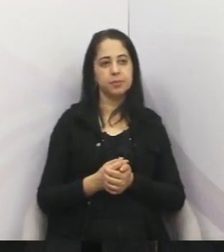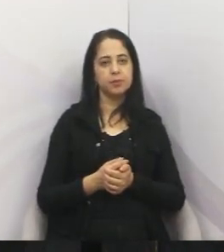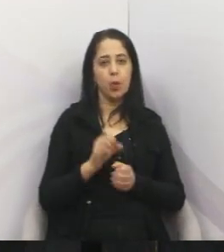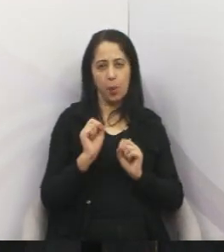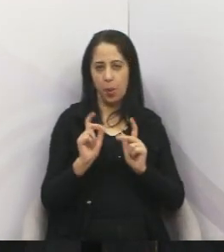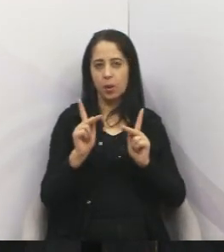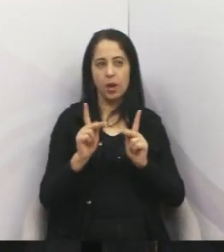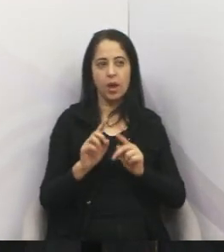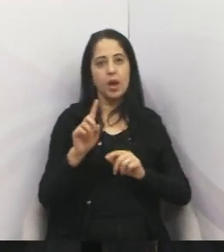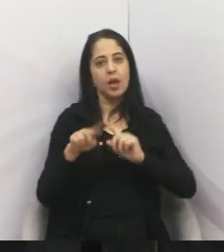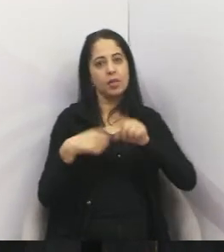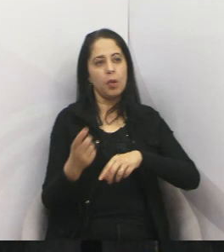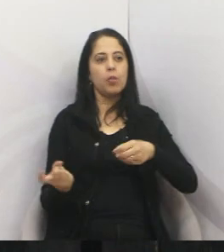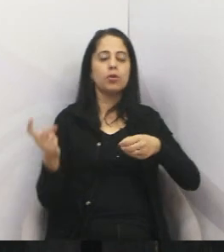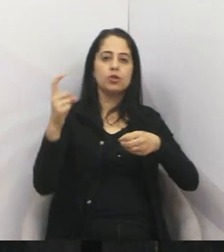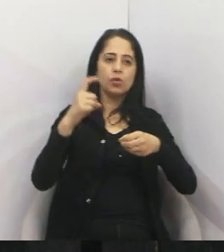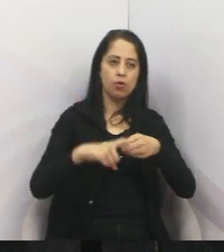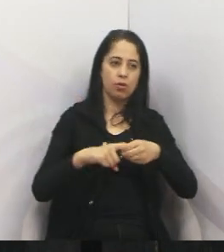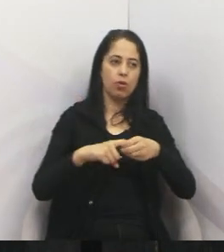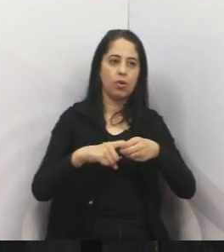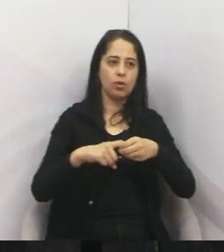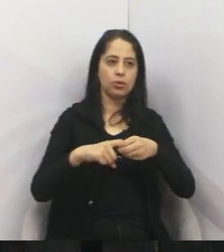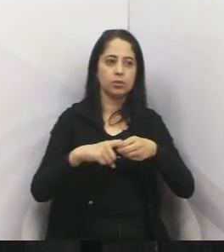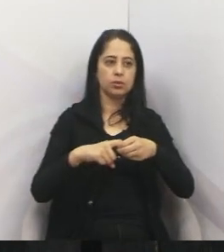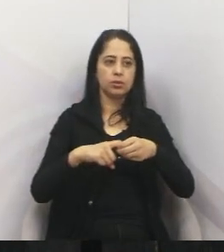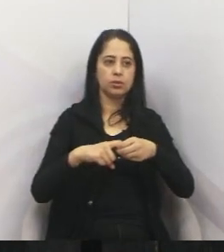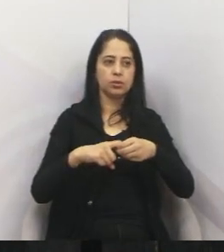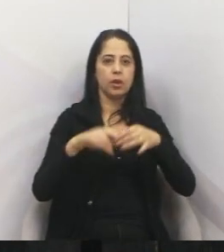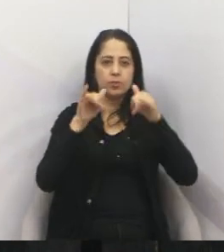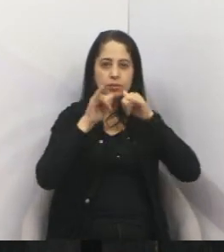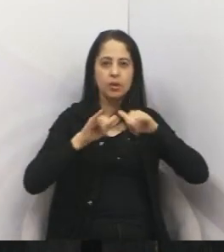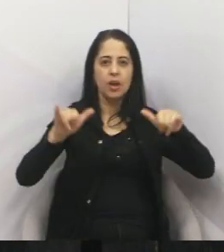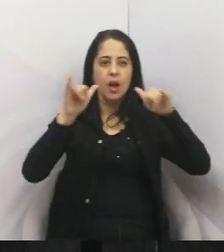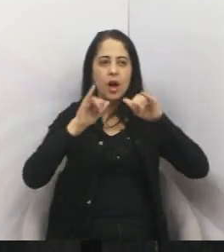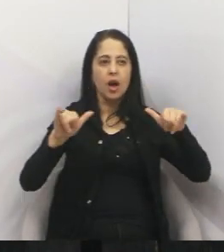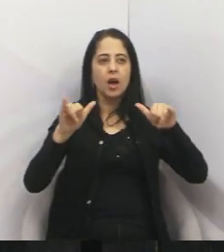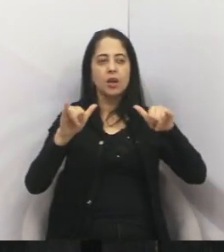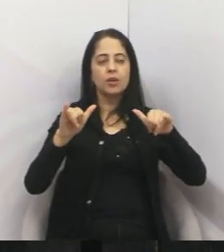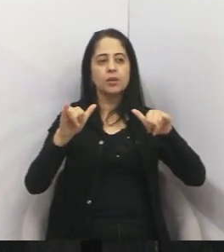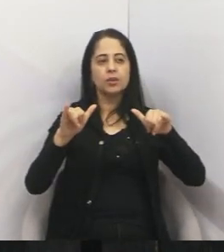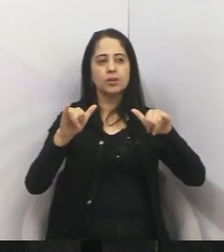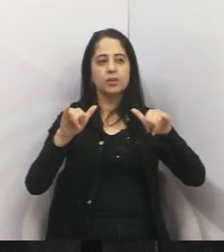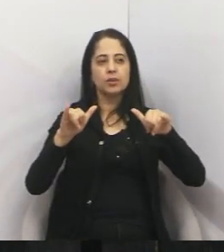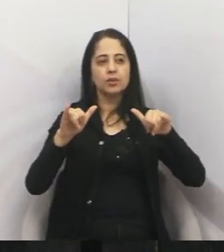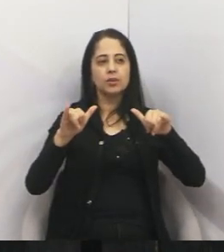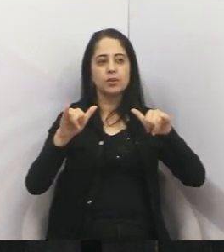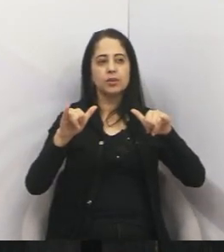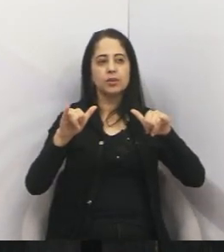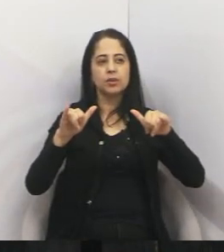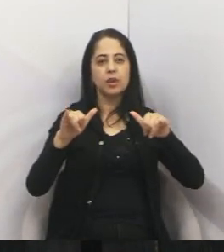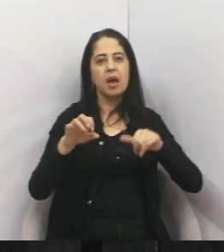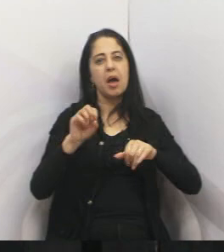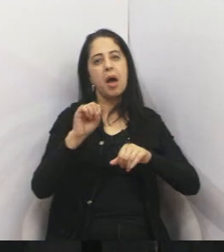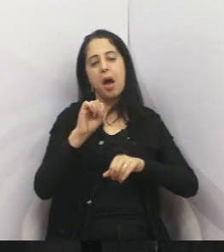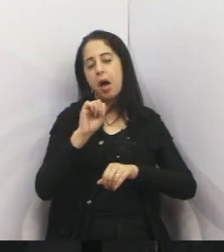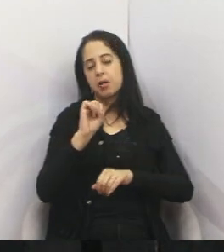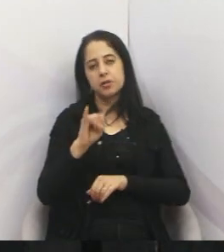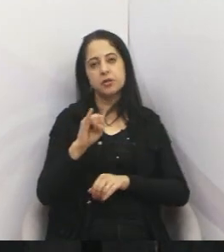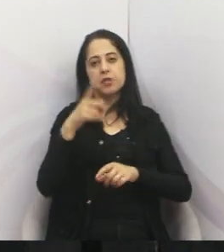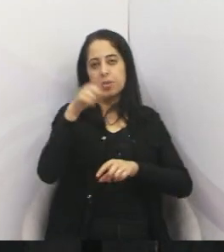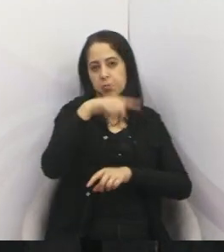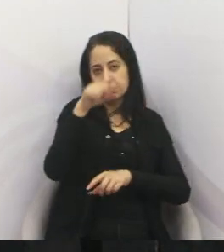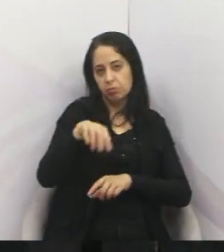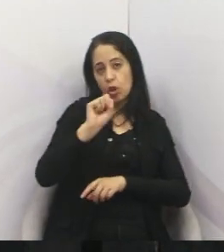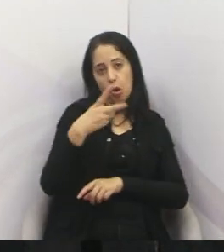bom? E aí depois a gente volta para poder divulgar quais são se foram anuladas ou não, tá